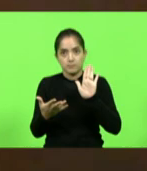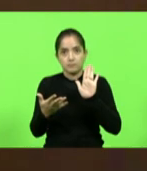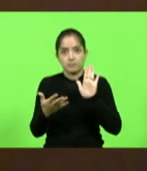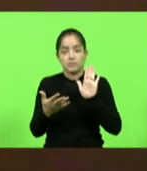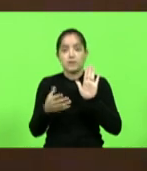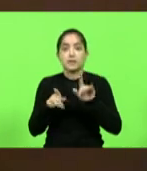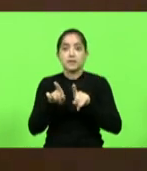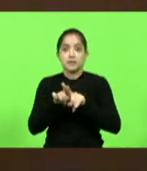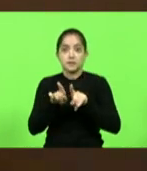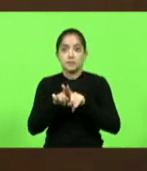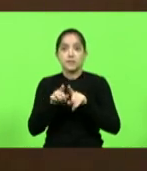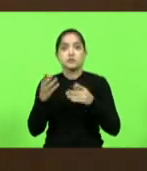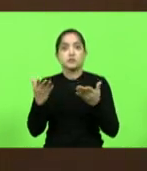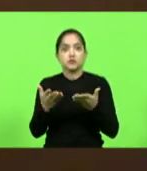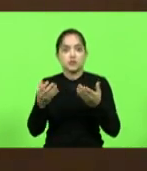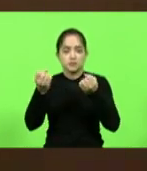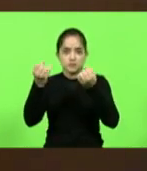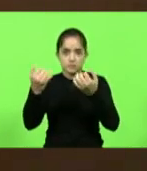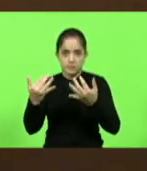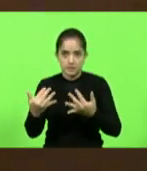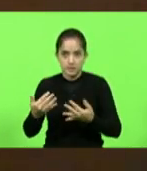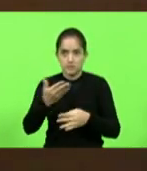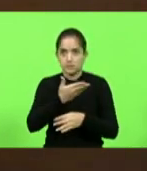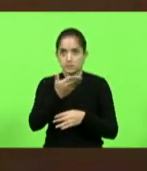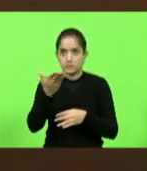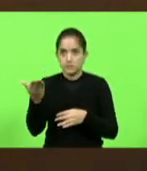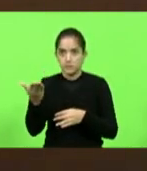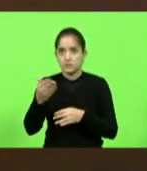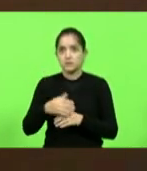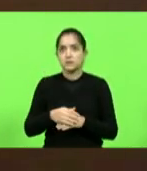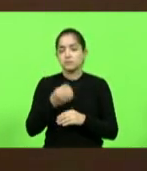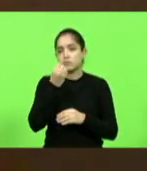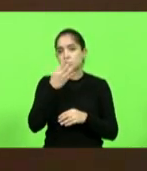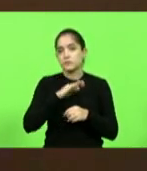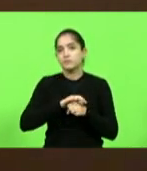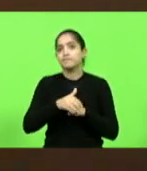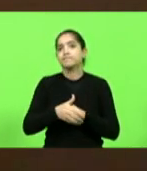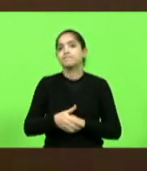já colocadas por todos aqui. É isso, boa noite, obrigada.